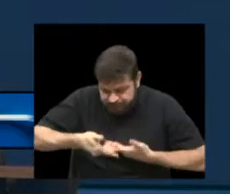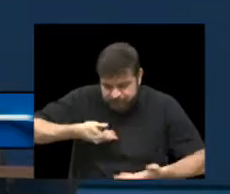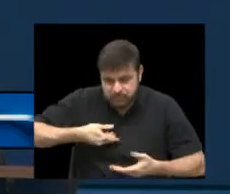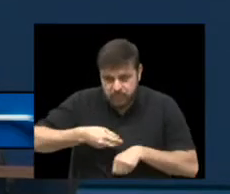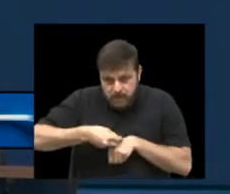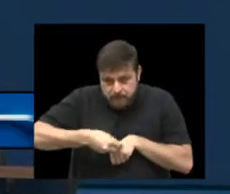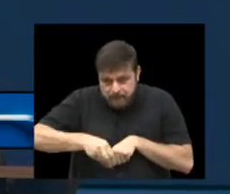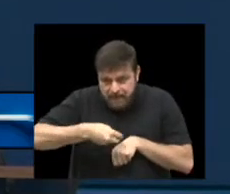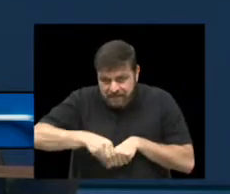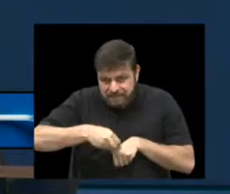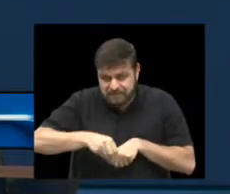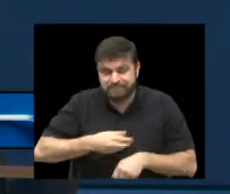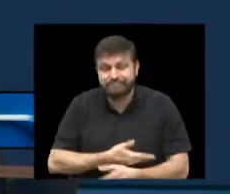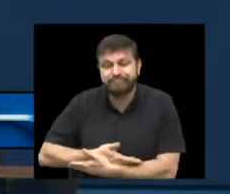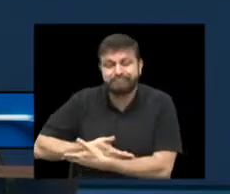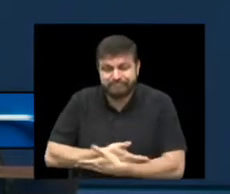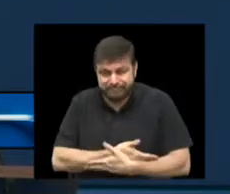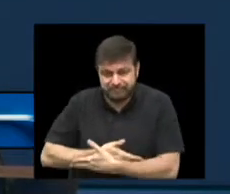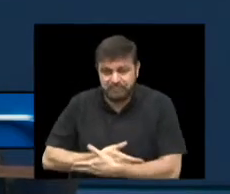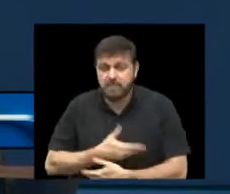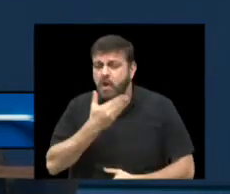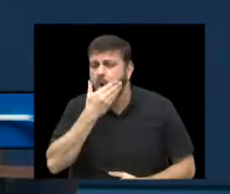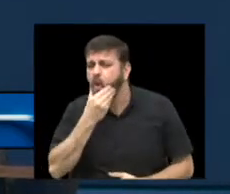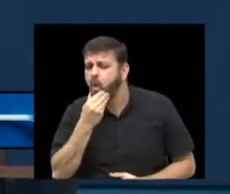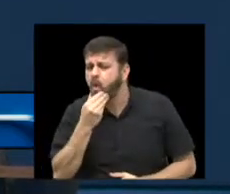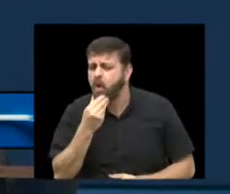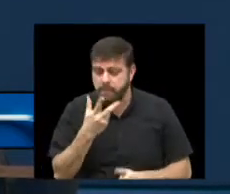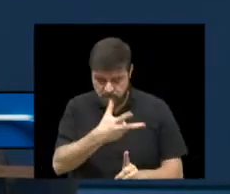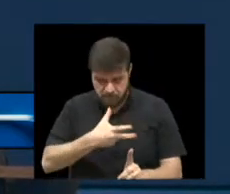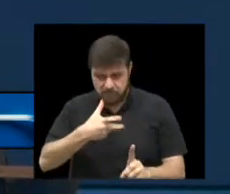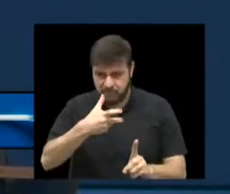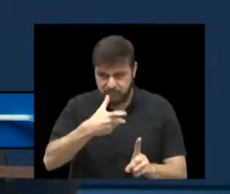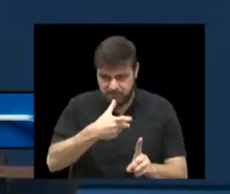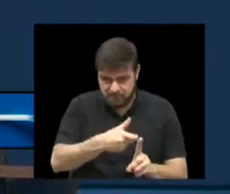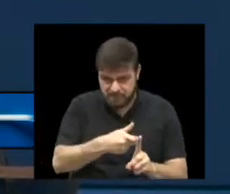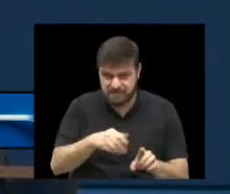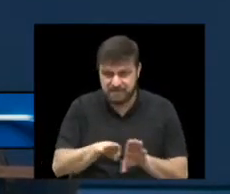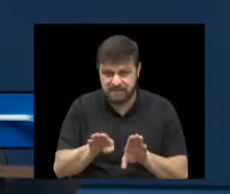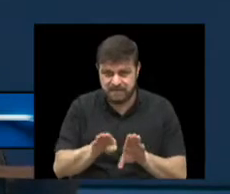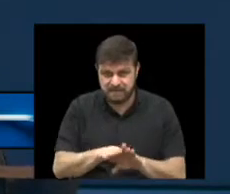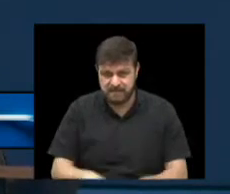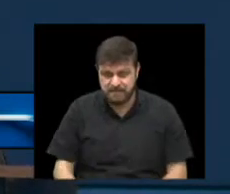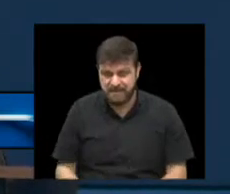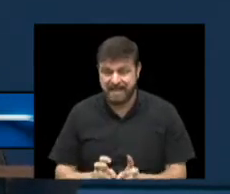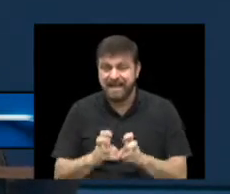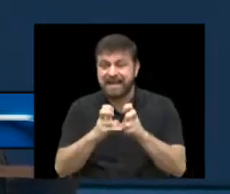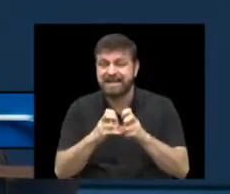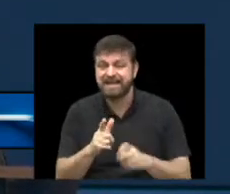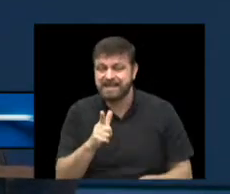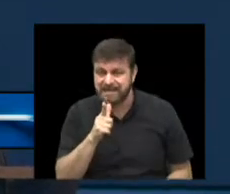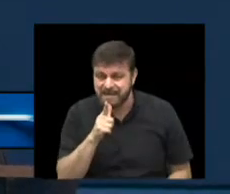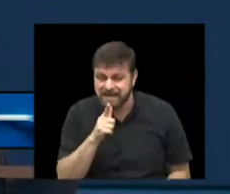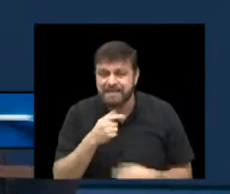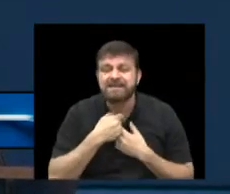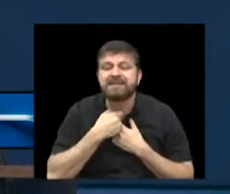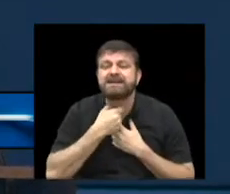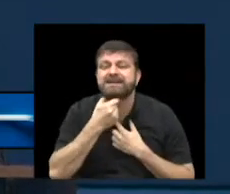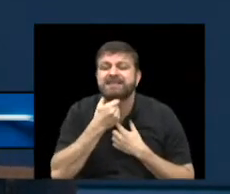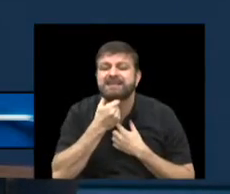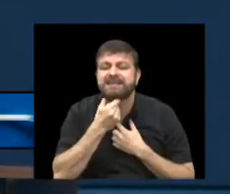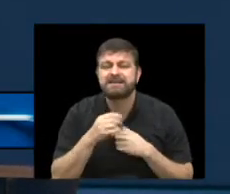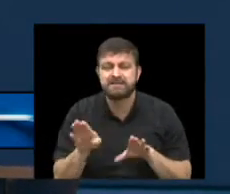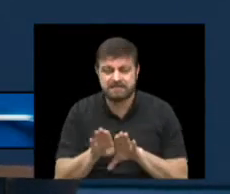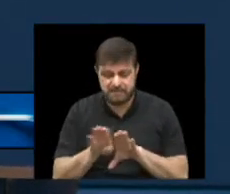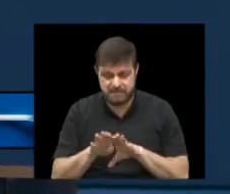a vacina tem como objetivo proteger contra o câncer de pênis, câncer de garganta, boca e garganta,